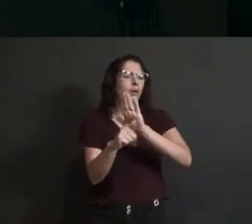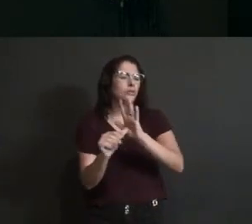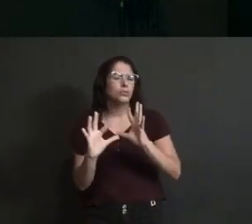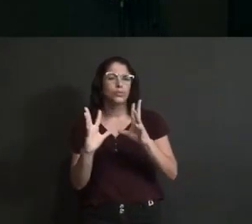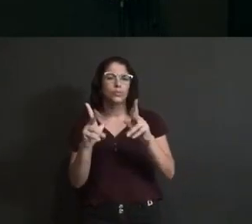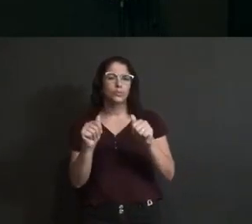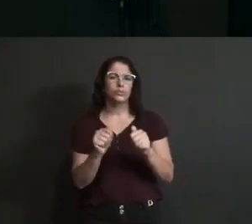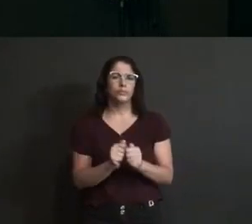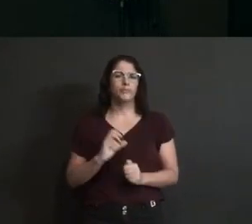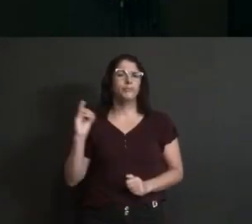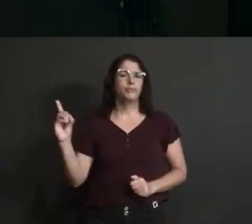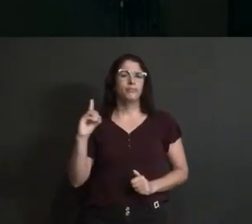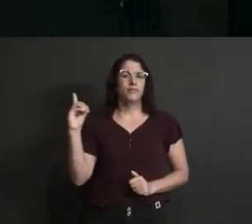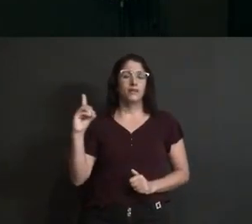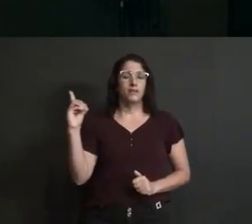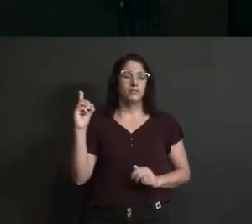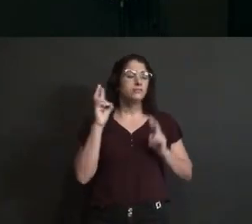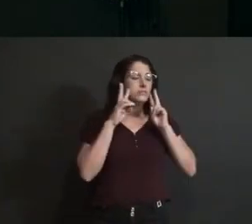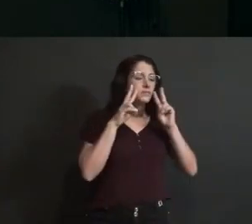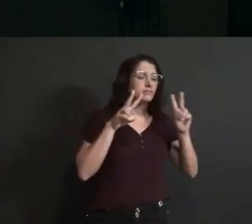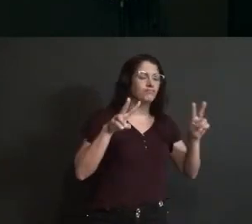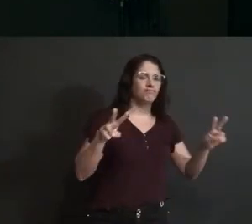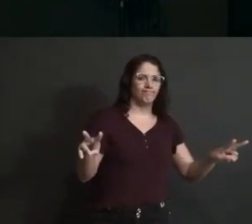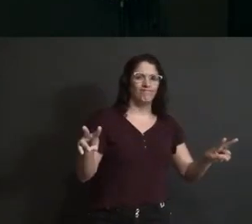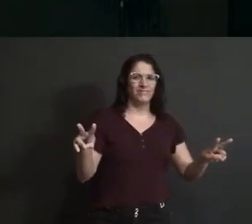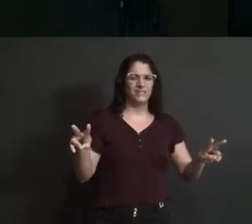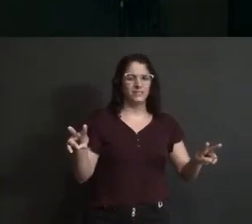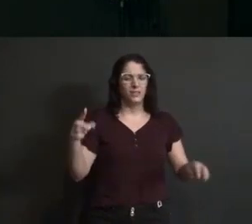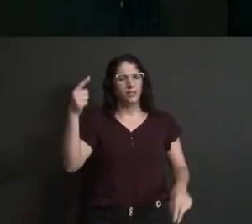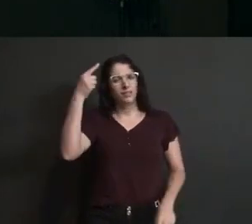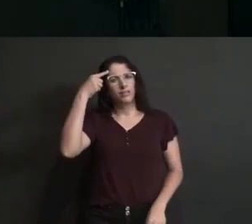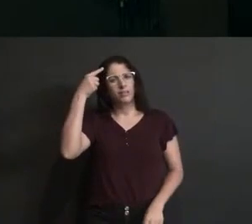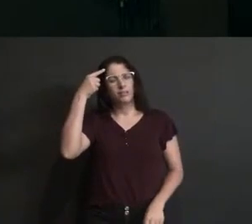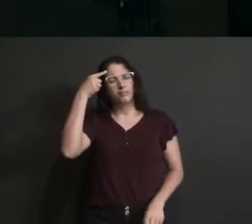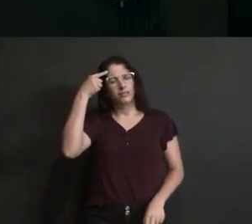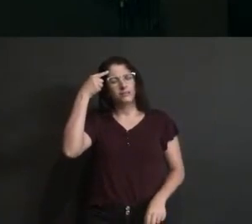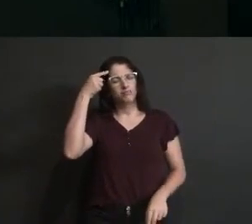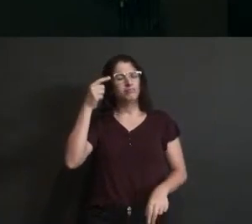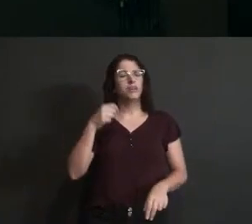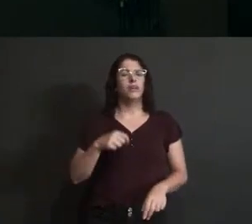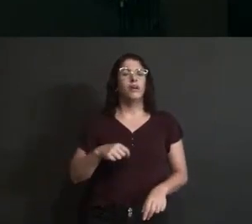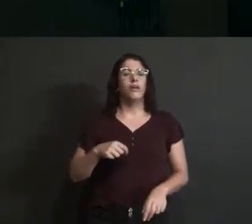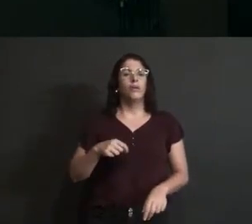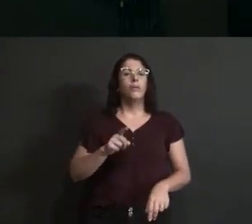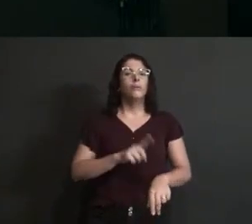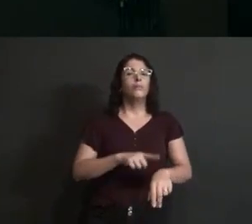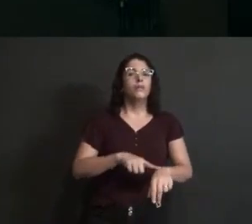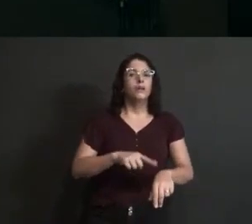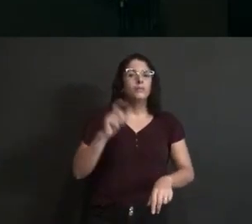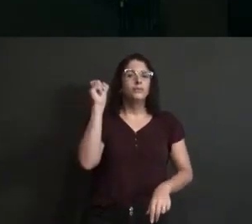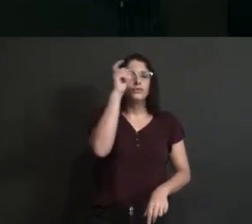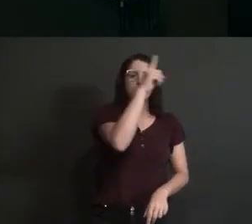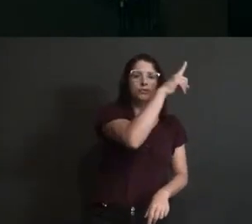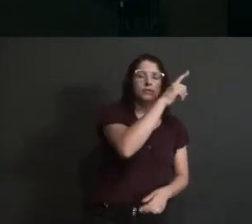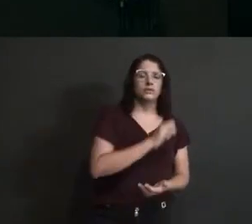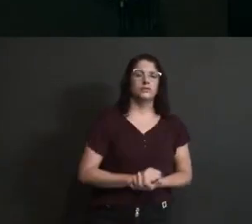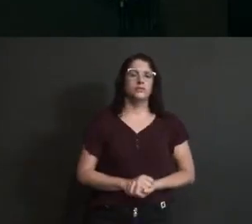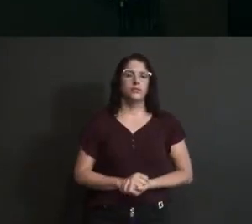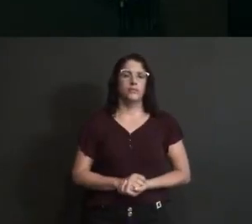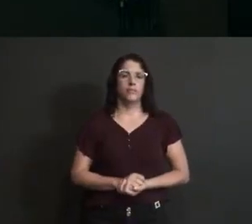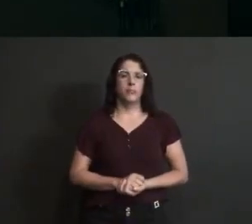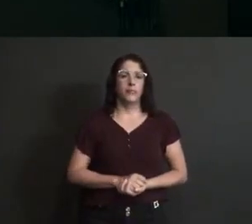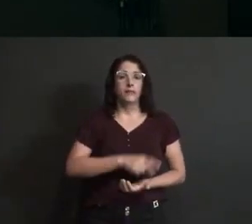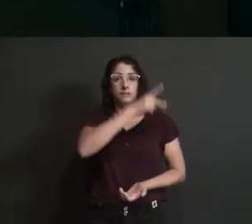passa nesse ambiente uma situação difícil. As pessoas falavam em apedrejá-lo,